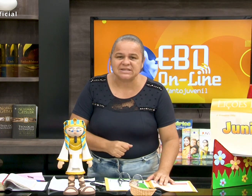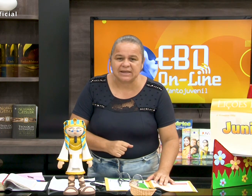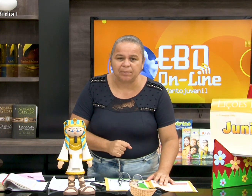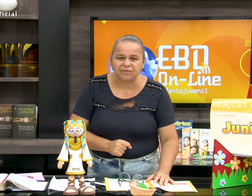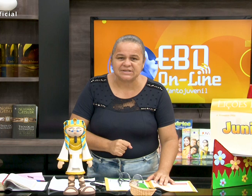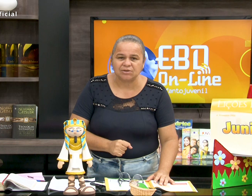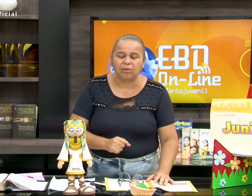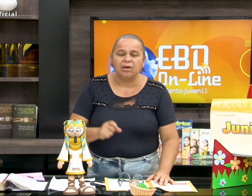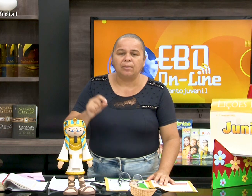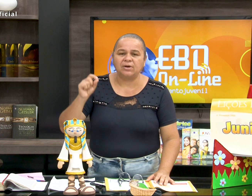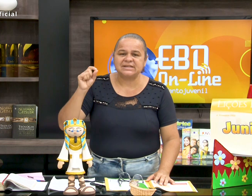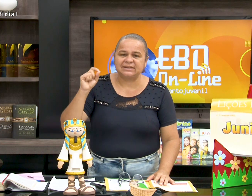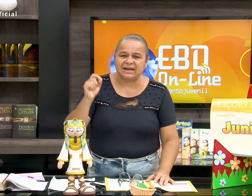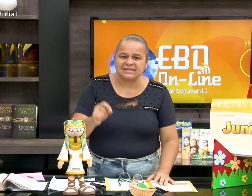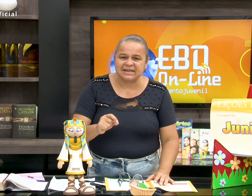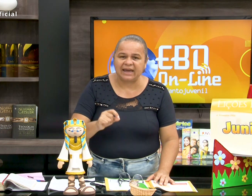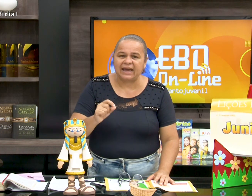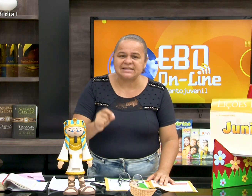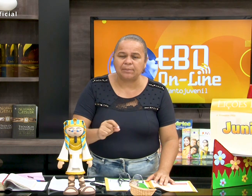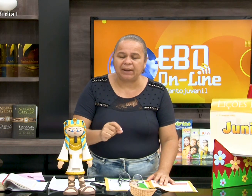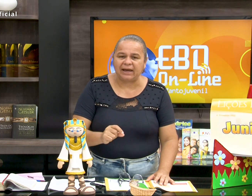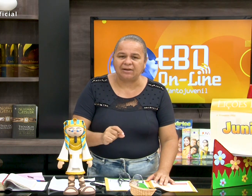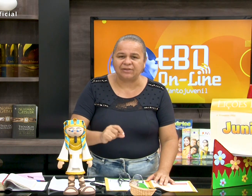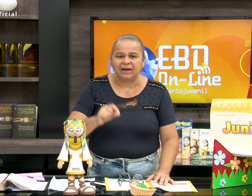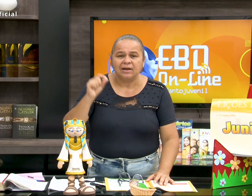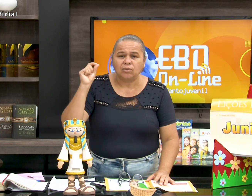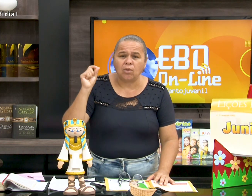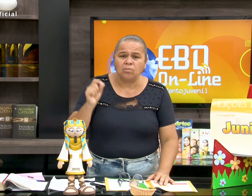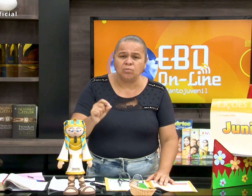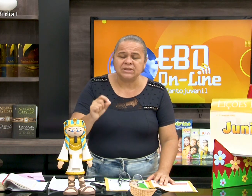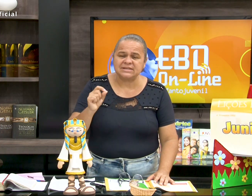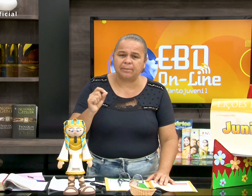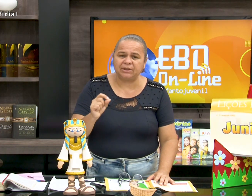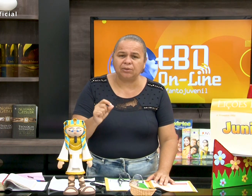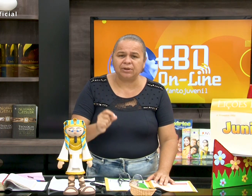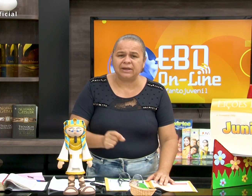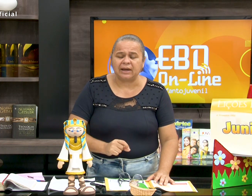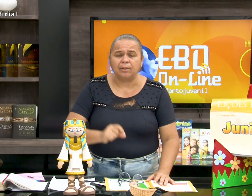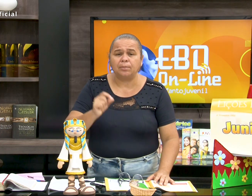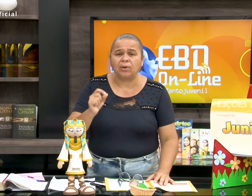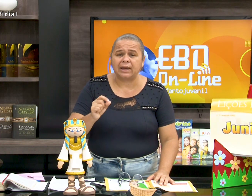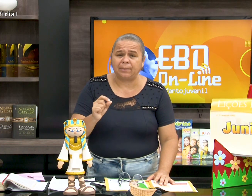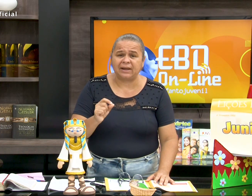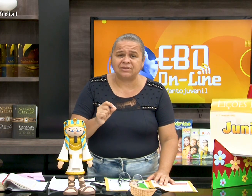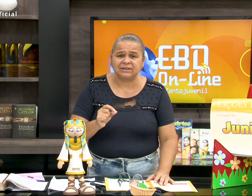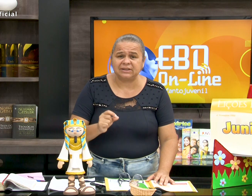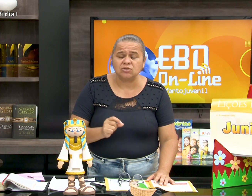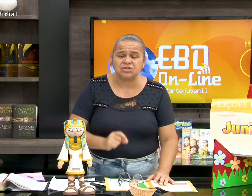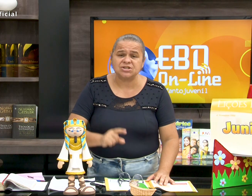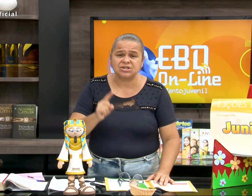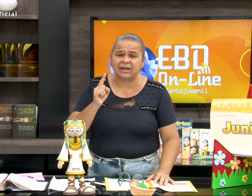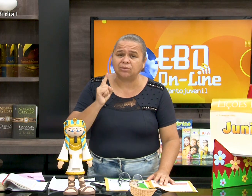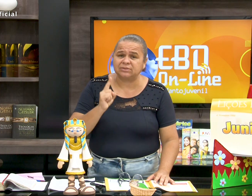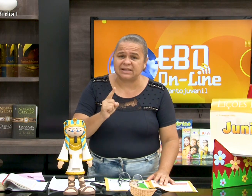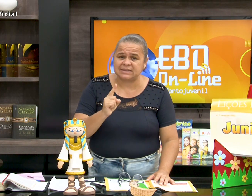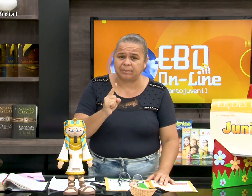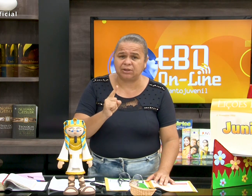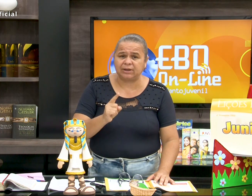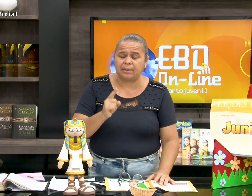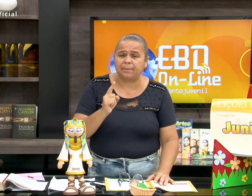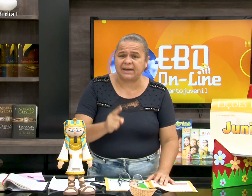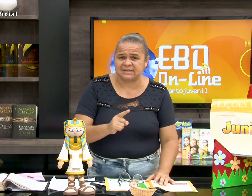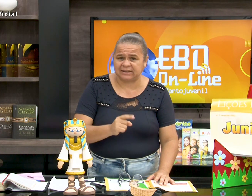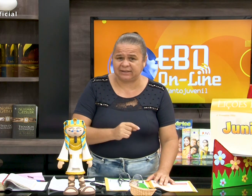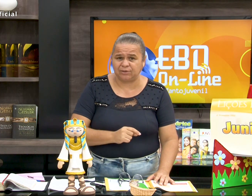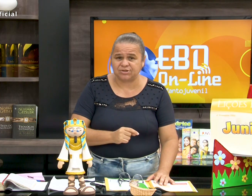que você, professor, possa trazer essa palavra com muita sabedoria, porque a palavra de Deus diz: quem não tem